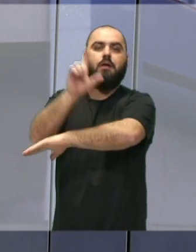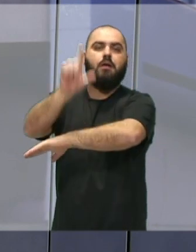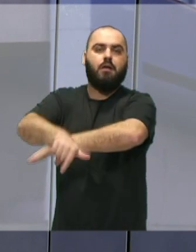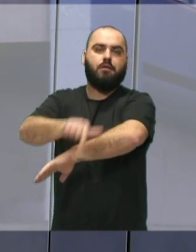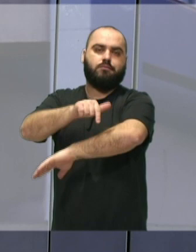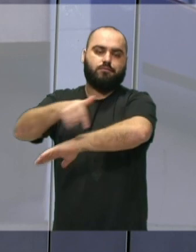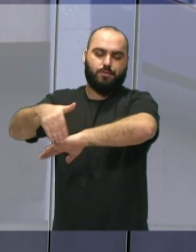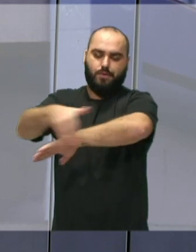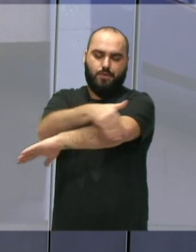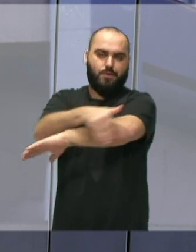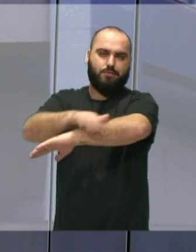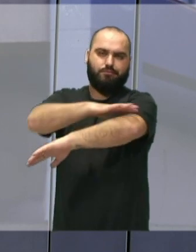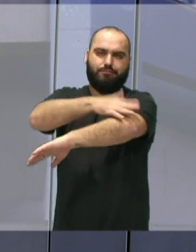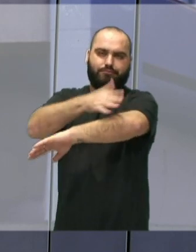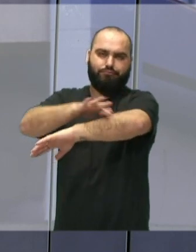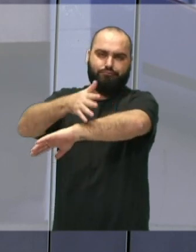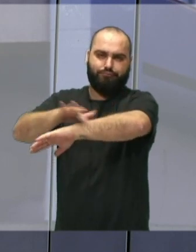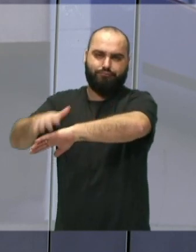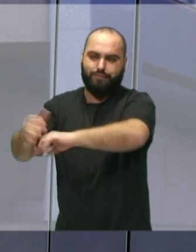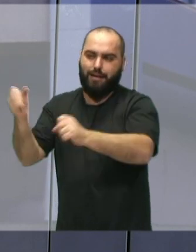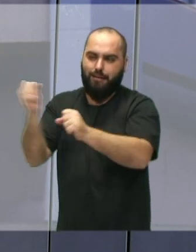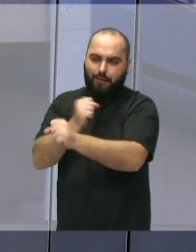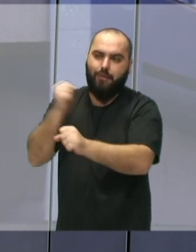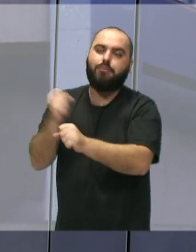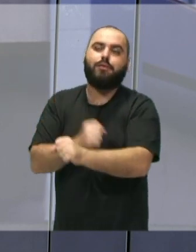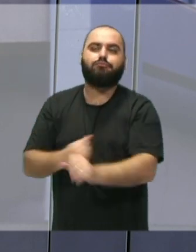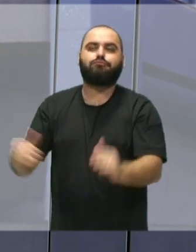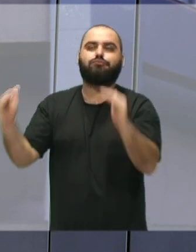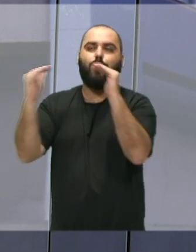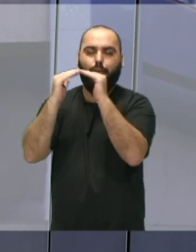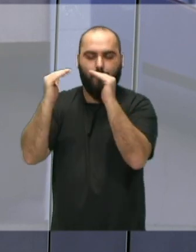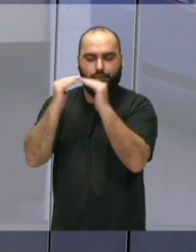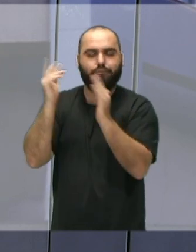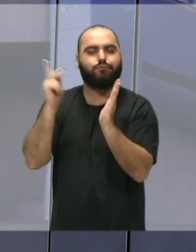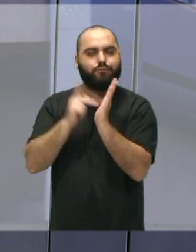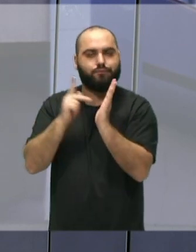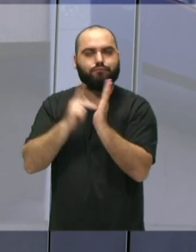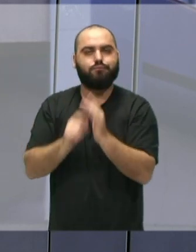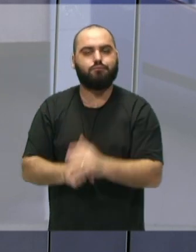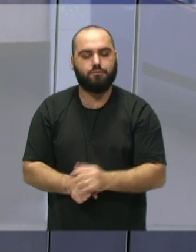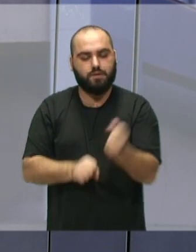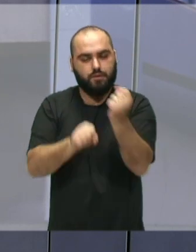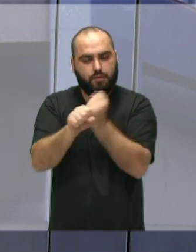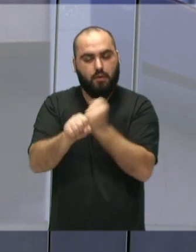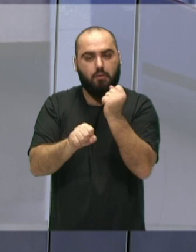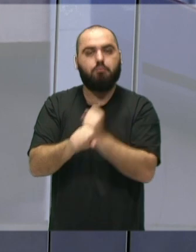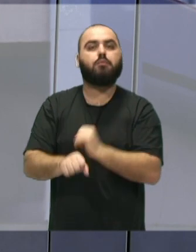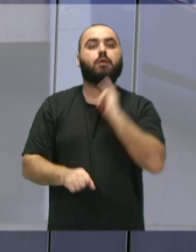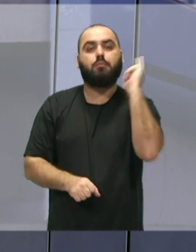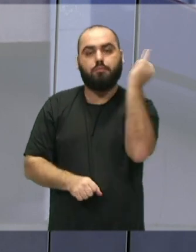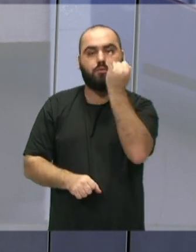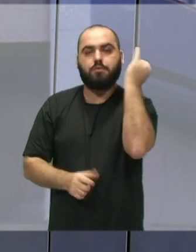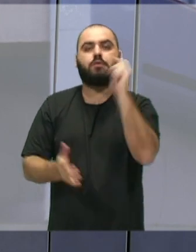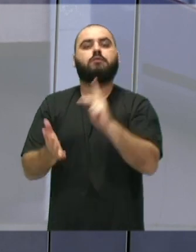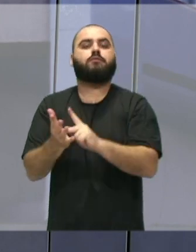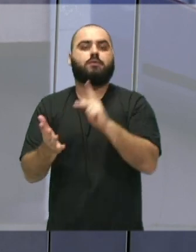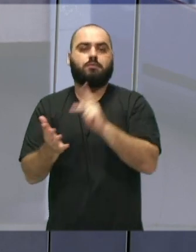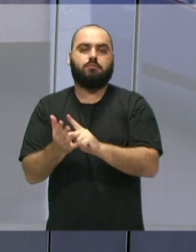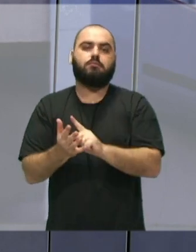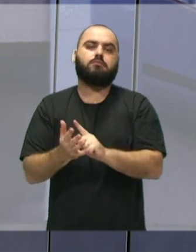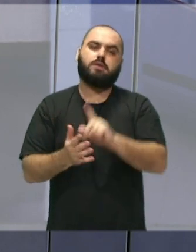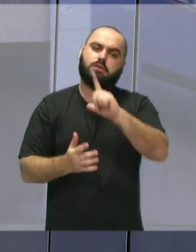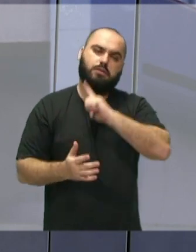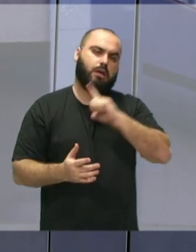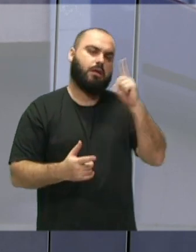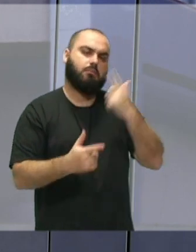sobre as obras, e eu estou tendo que concordar. Obra é importante, a gente sabe, obra causa algum transtorno